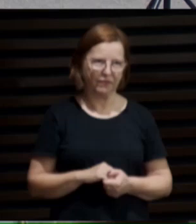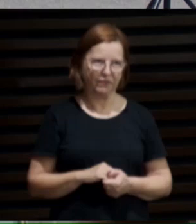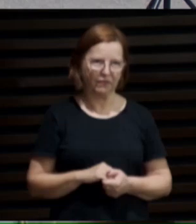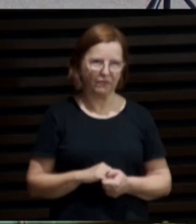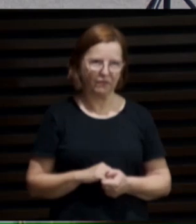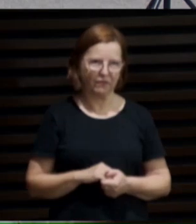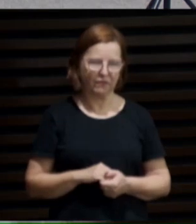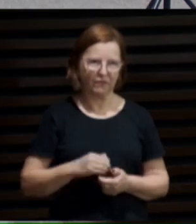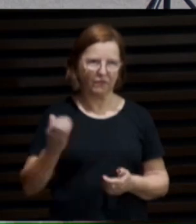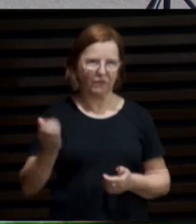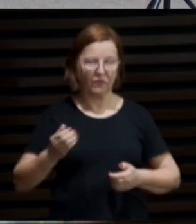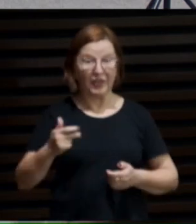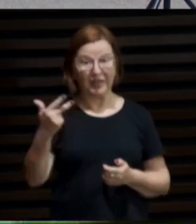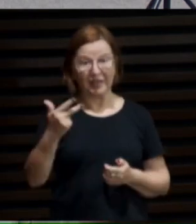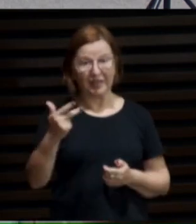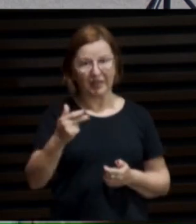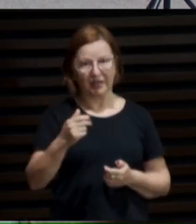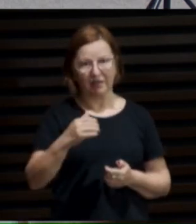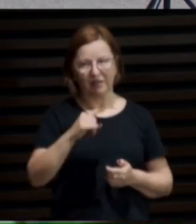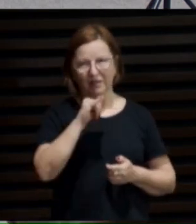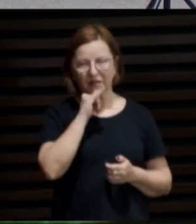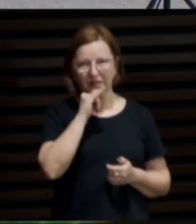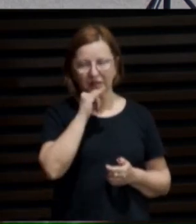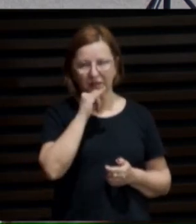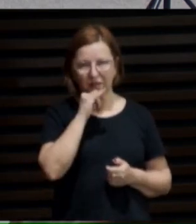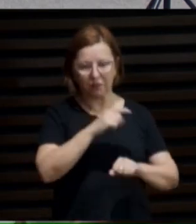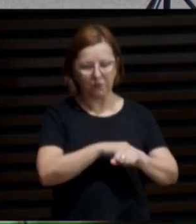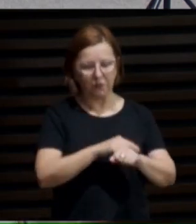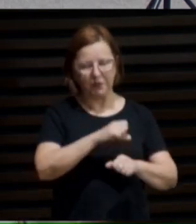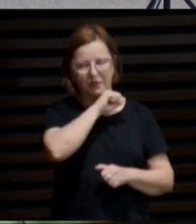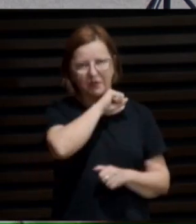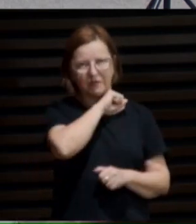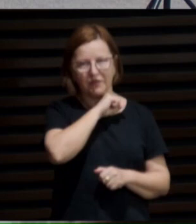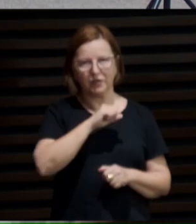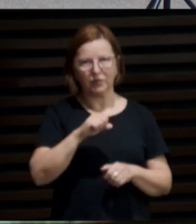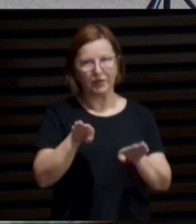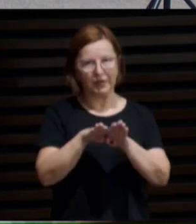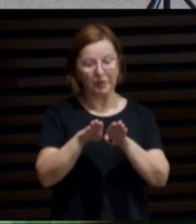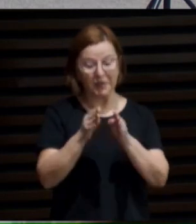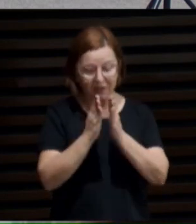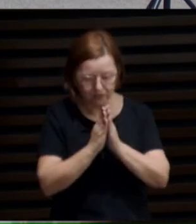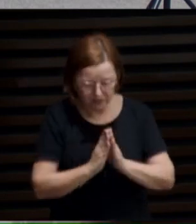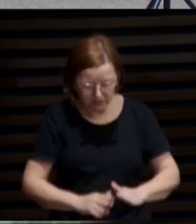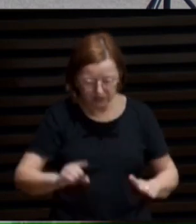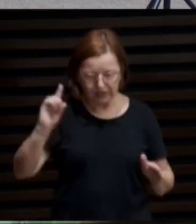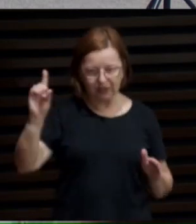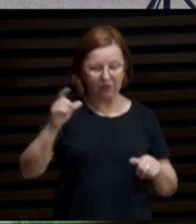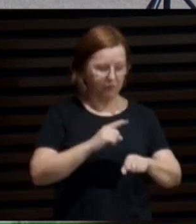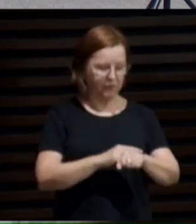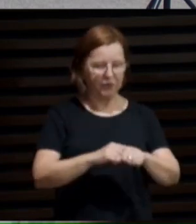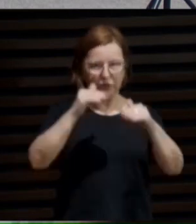terceiro exemplo de um momento de sacrifício também e de adoração a Deus, um momento de